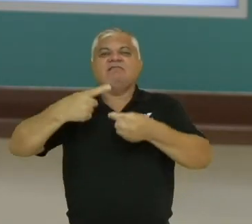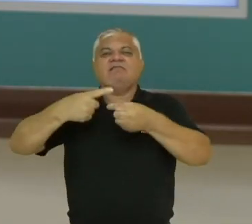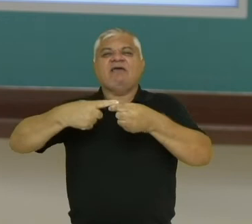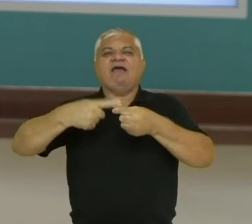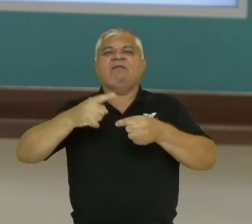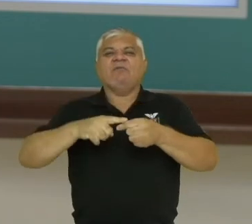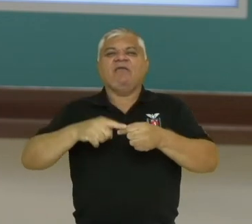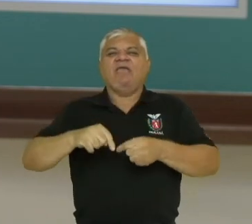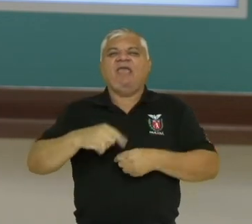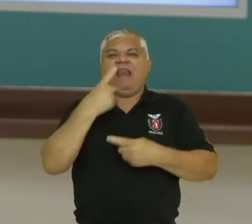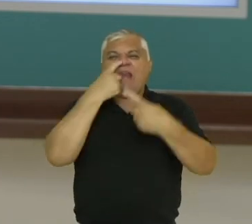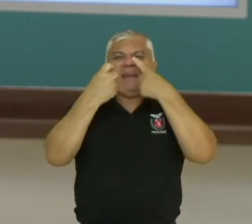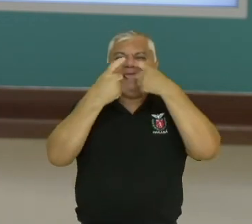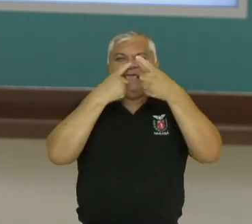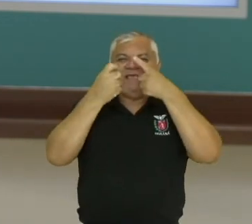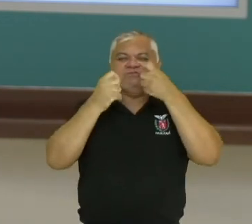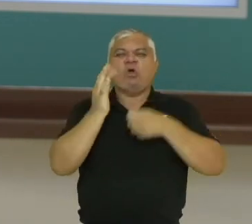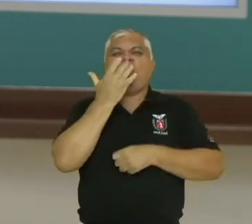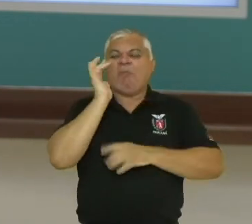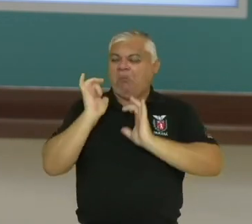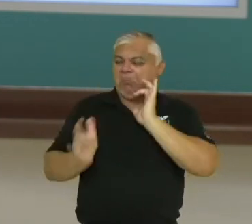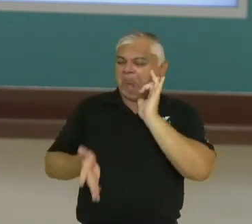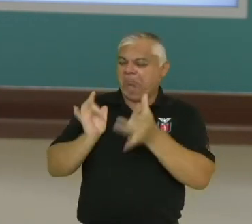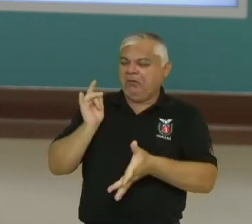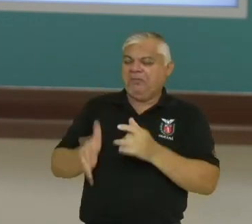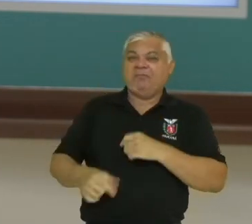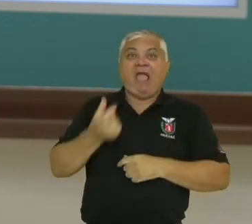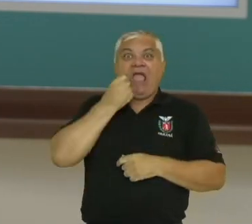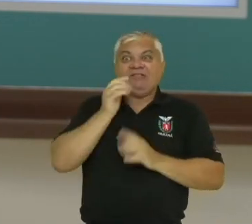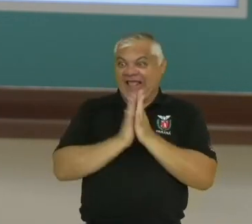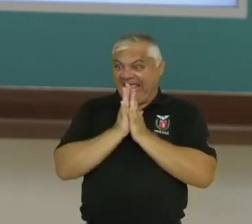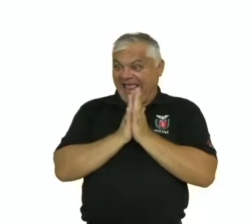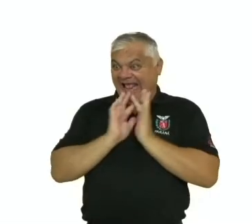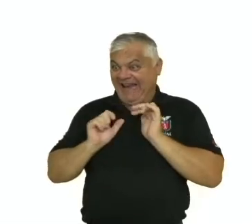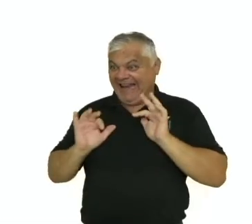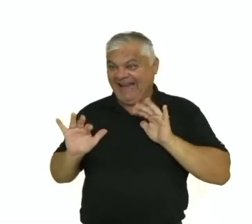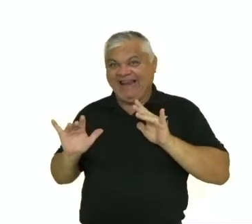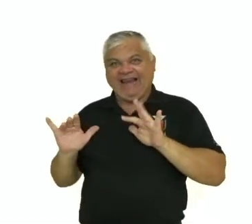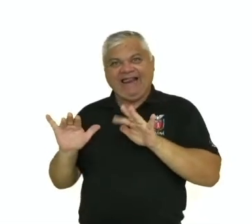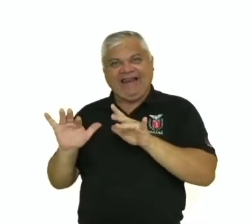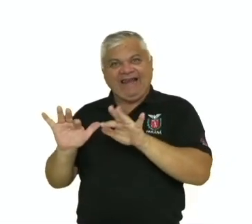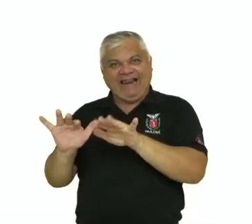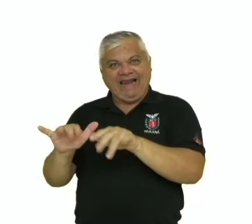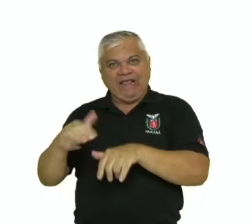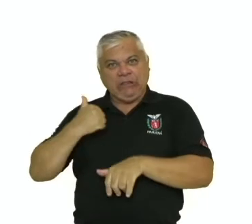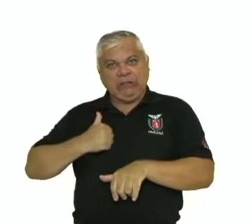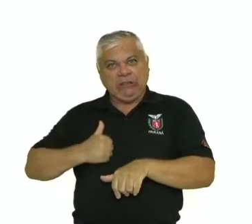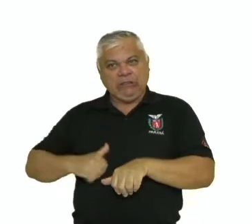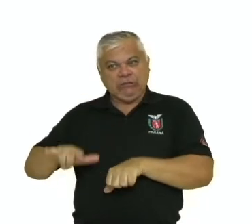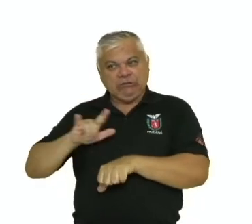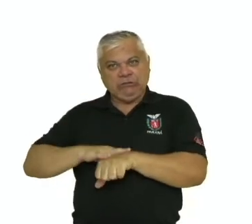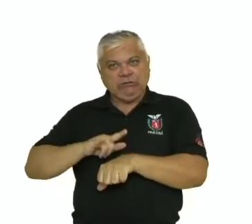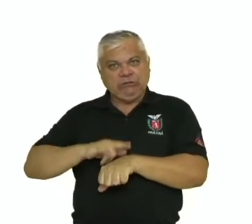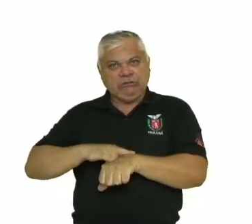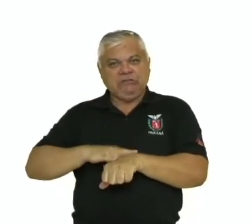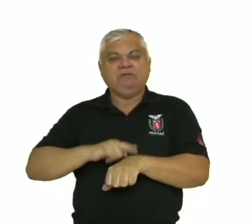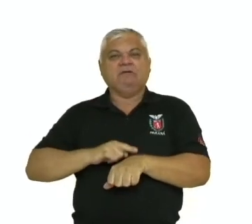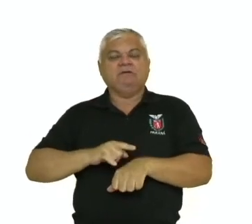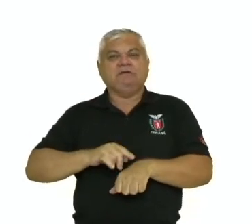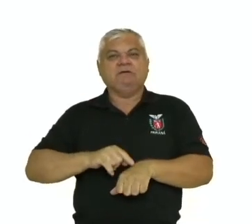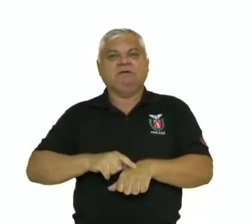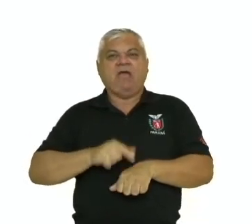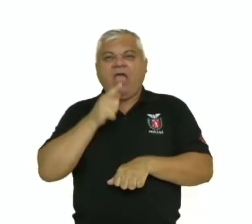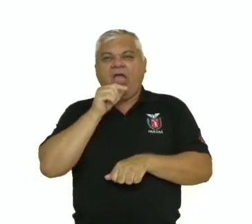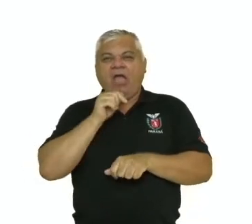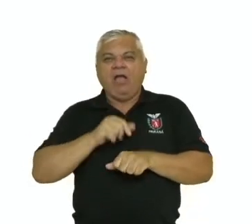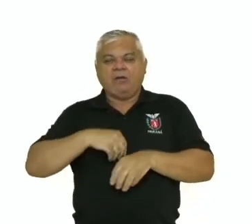lixo, aos alimentos que são jogados, eles são atraídos. O contato com a água contaminada pode ocorrer pela ingestão dessa água, então se